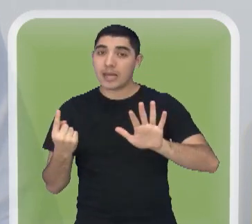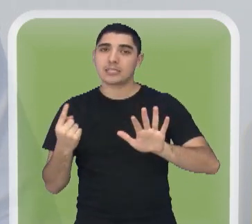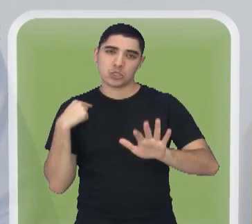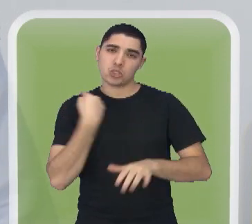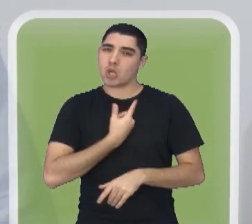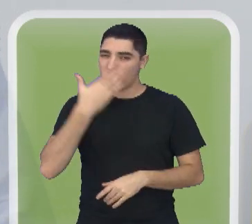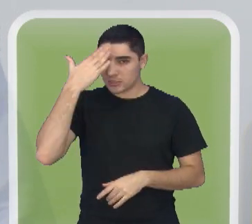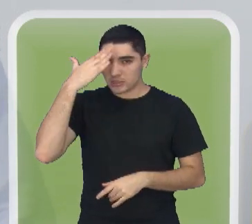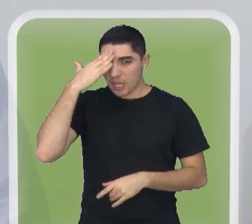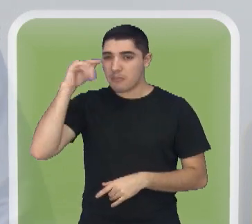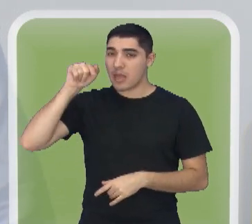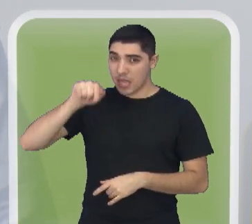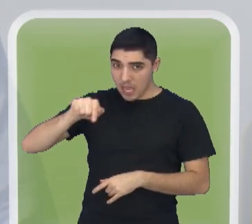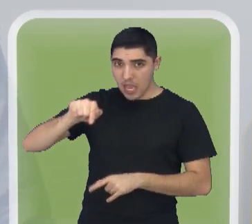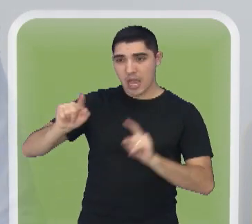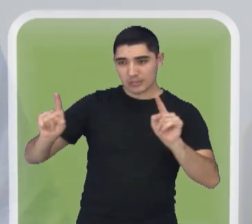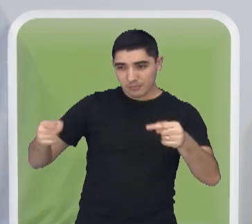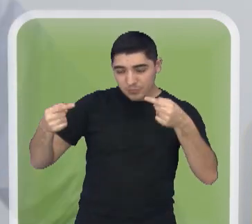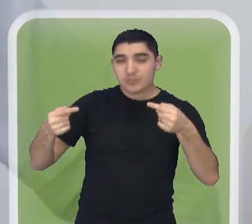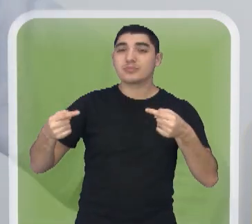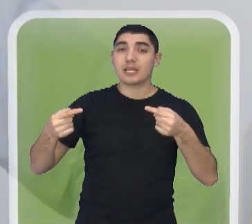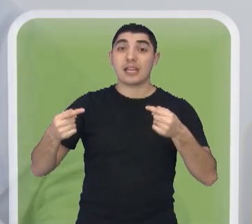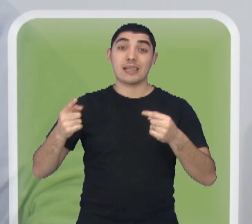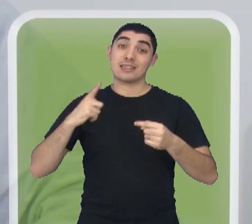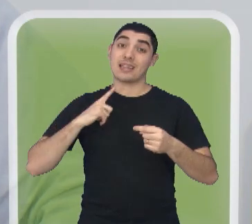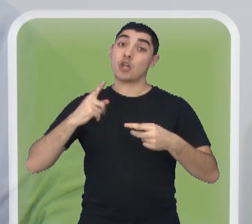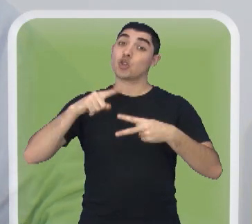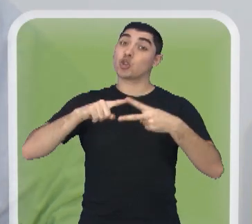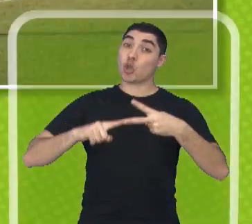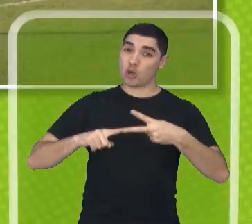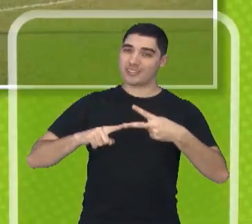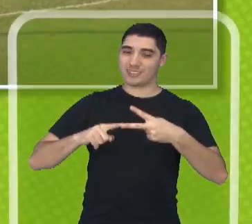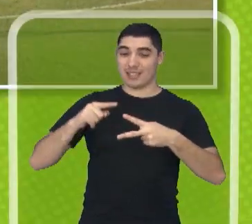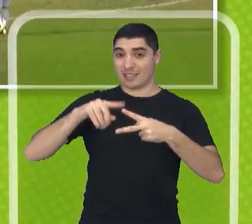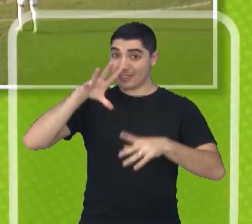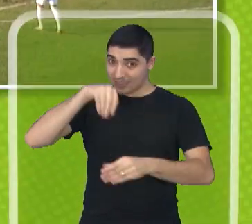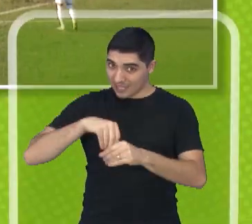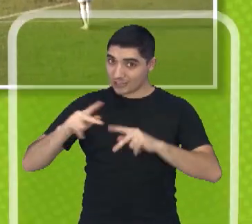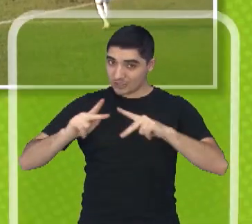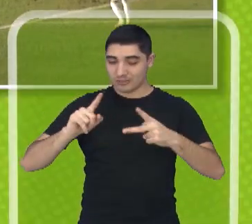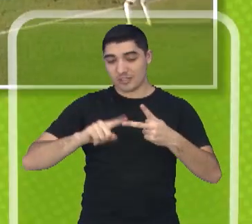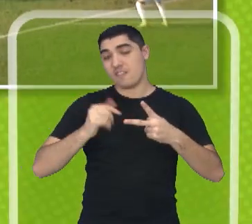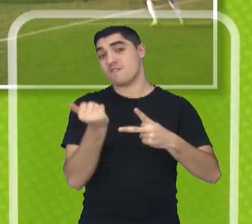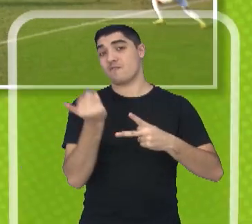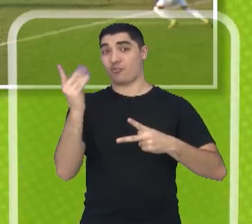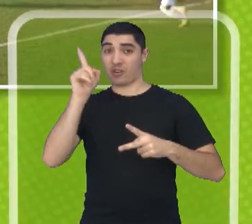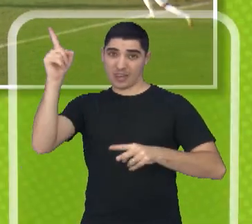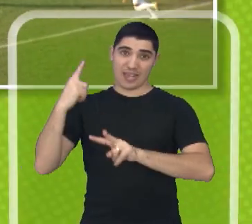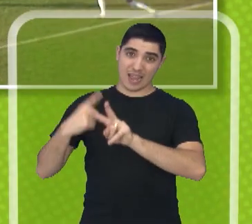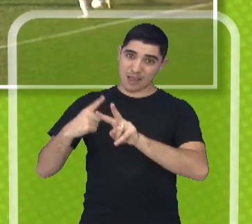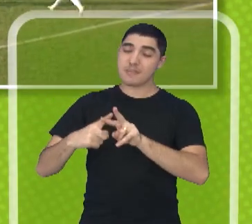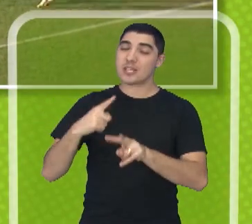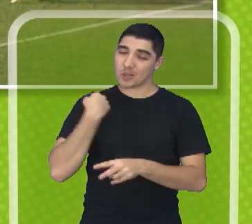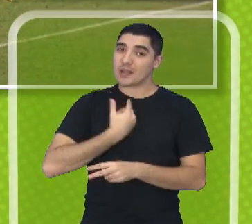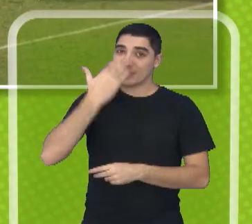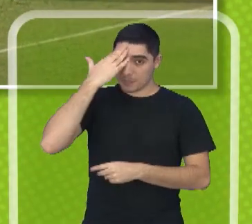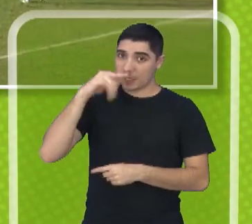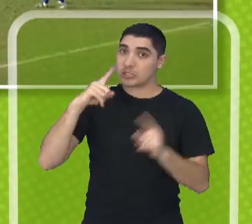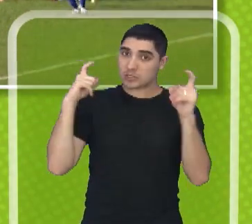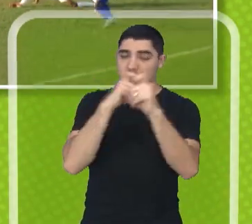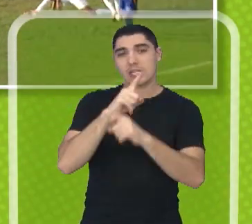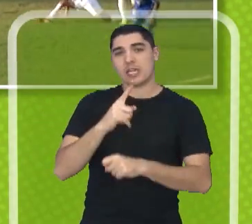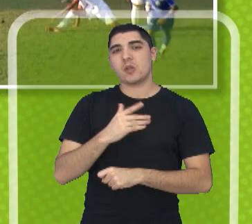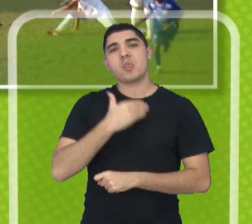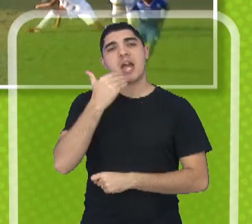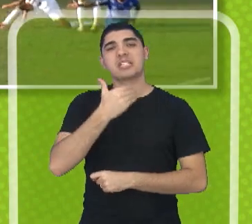sabia que era um jogo de 180 minutos, que nada ia estar decidido aqui, como não está. Temos essa vantagem, eu acho que não dá para jogar com o regulamento